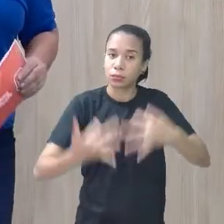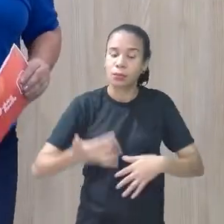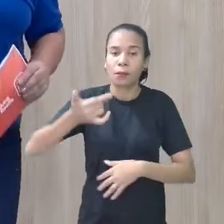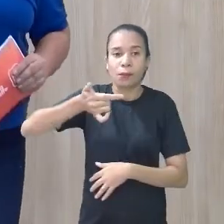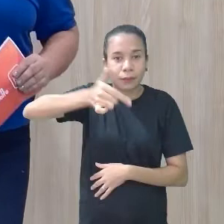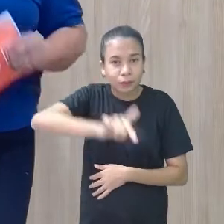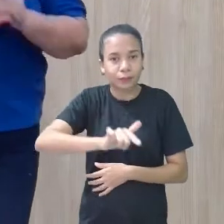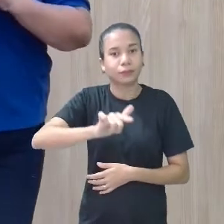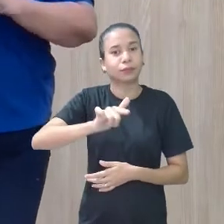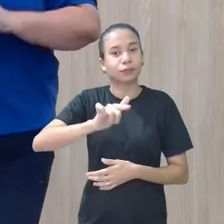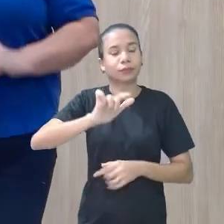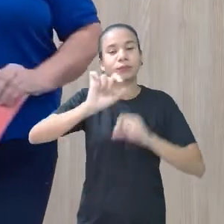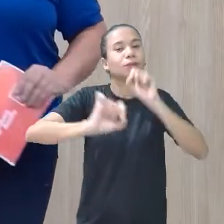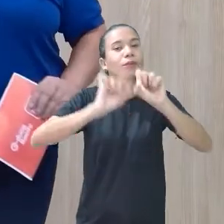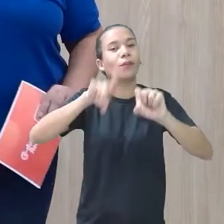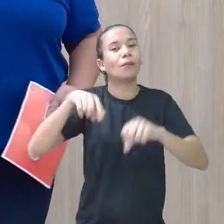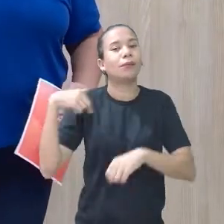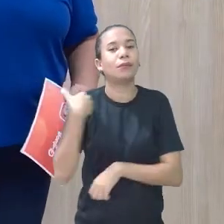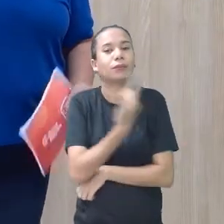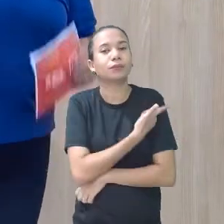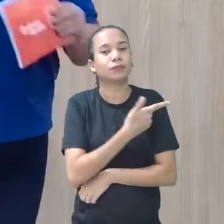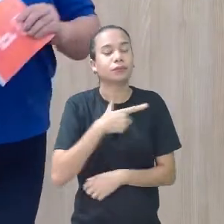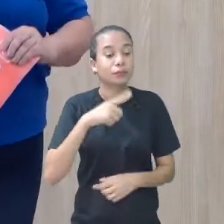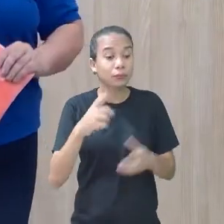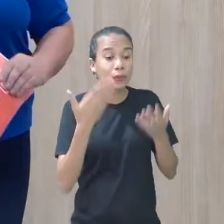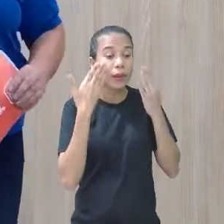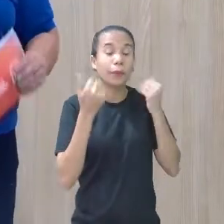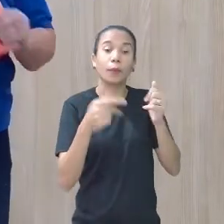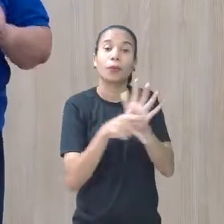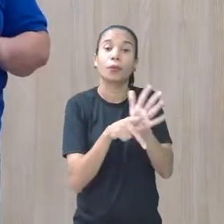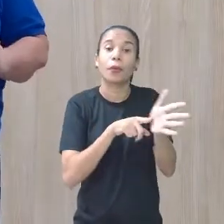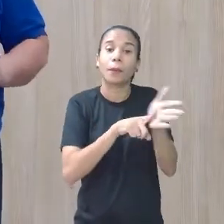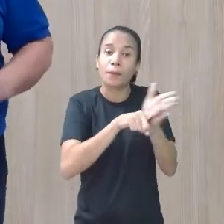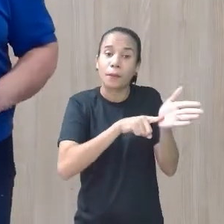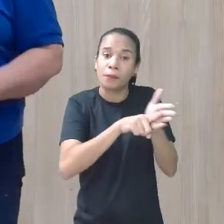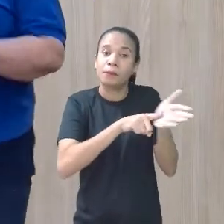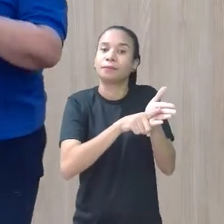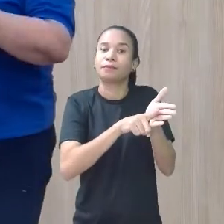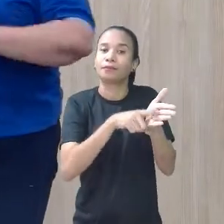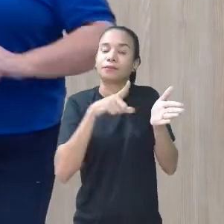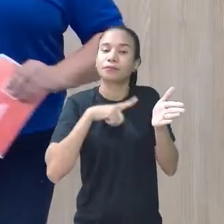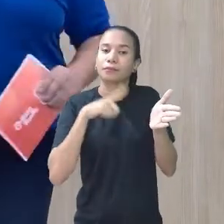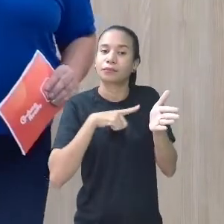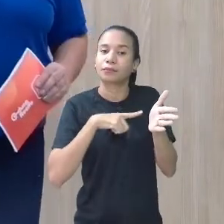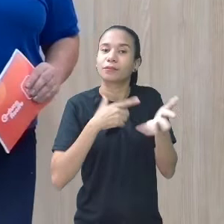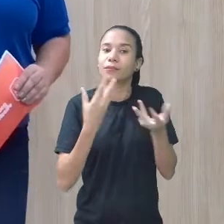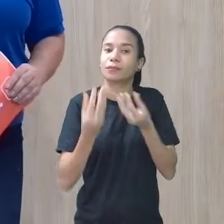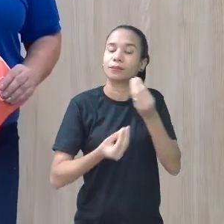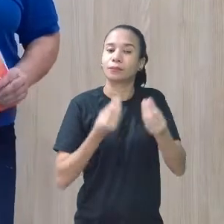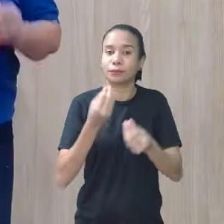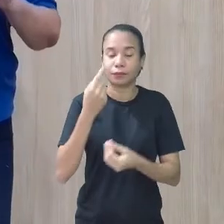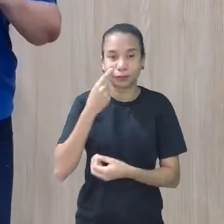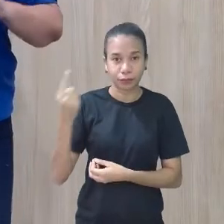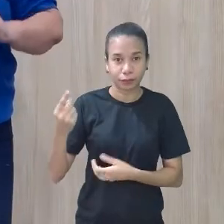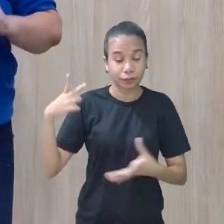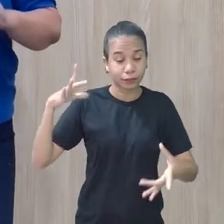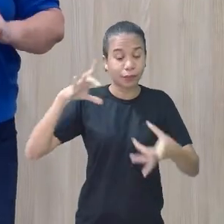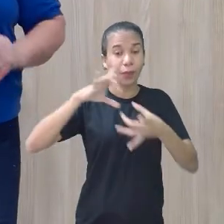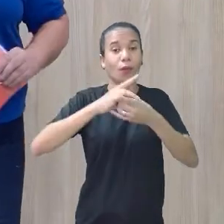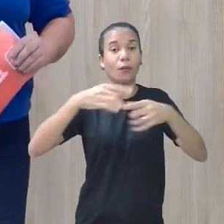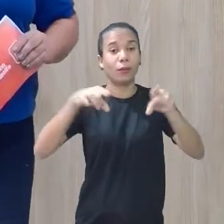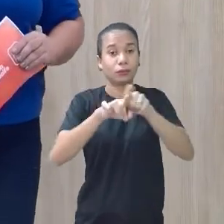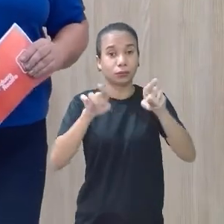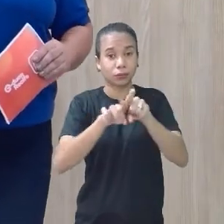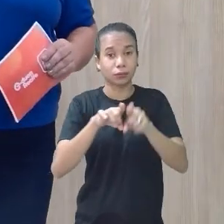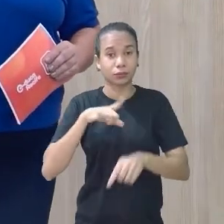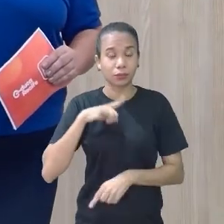para vocês, né, o que é que nós descobrimos através de pesquisa, através de estudo, em relação a isso aí. Faz parte